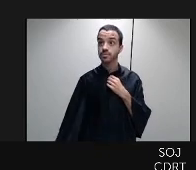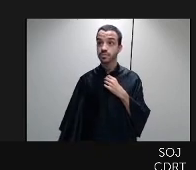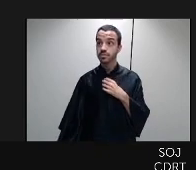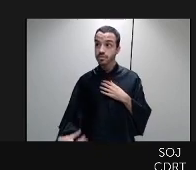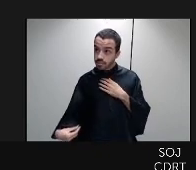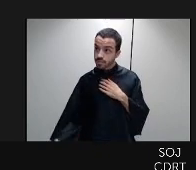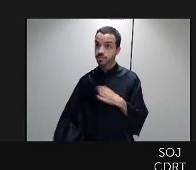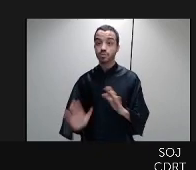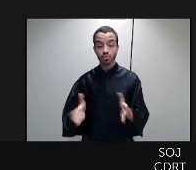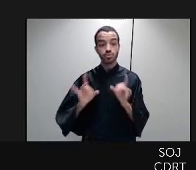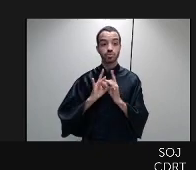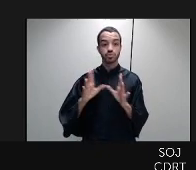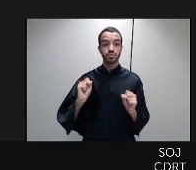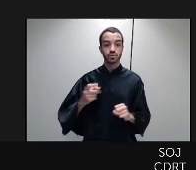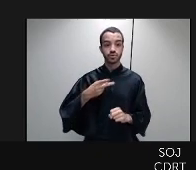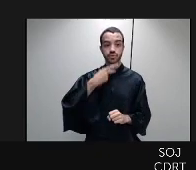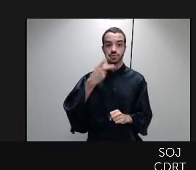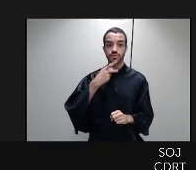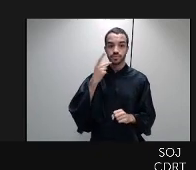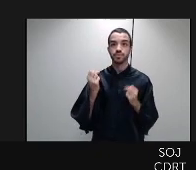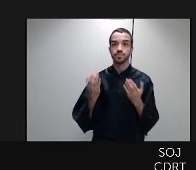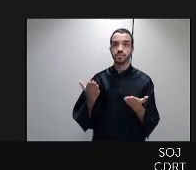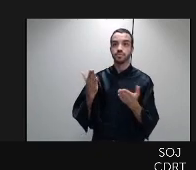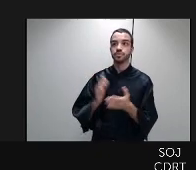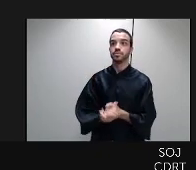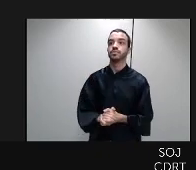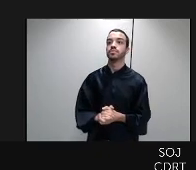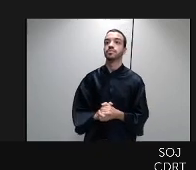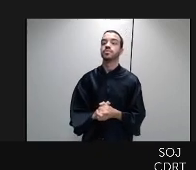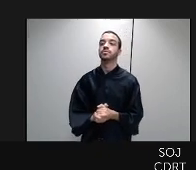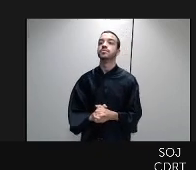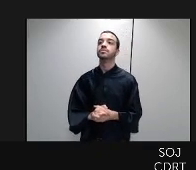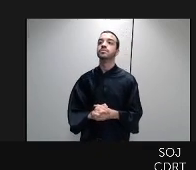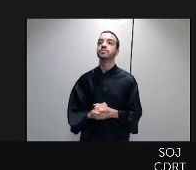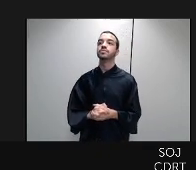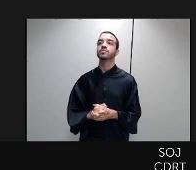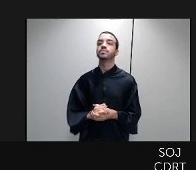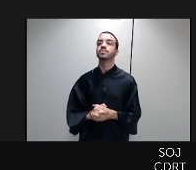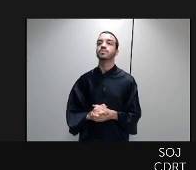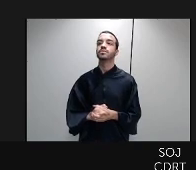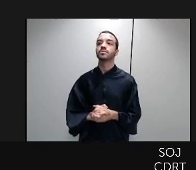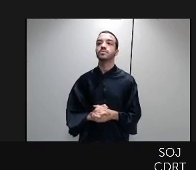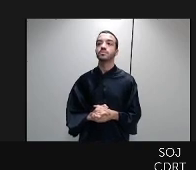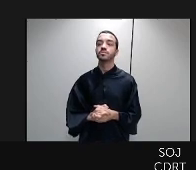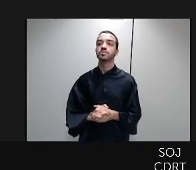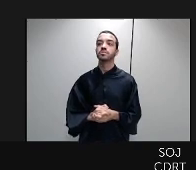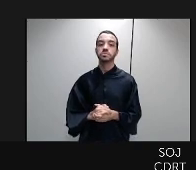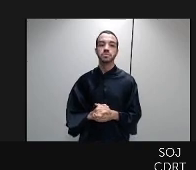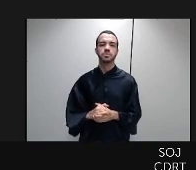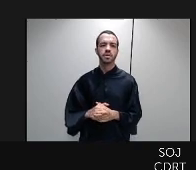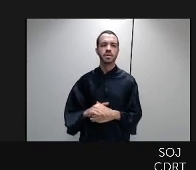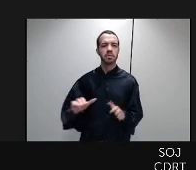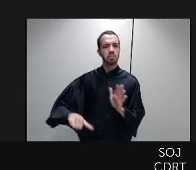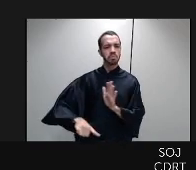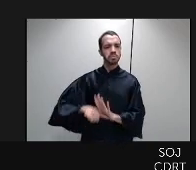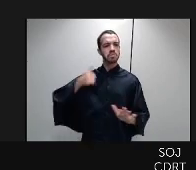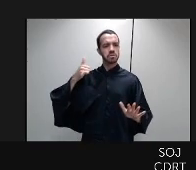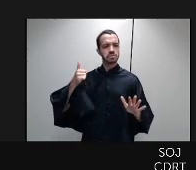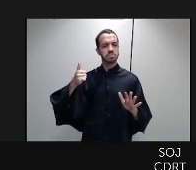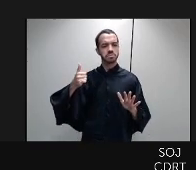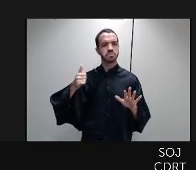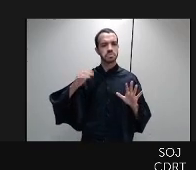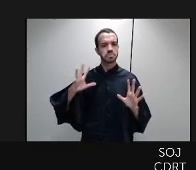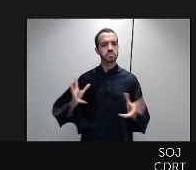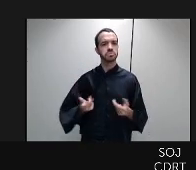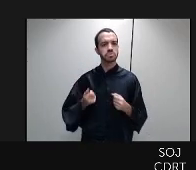para sair do som aí perfeito estou achei isso muito mais extraordinárias posição feita pela Avenida deixar Regina Helena Costa